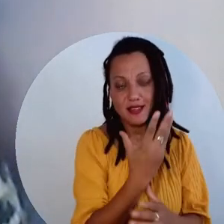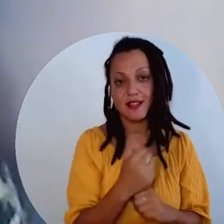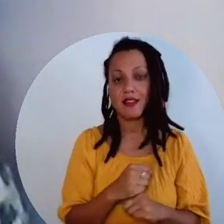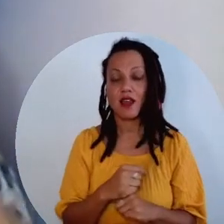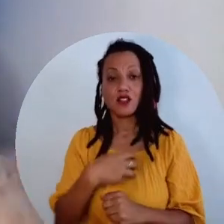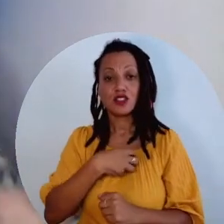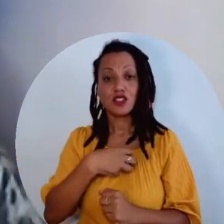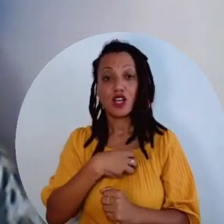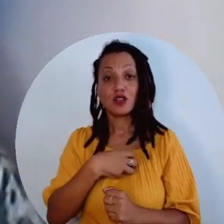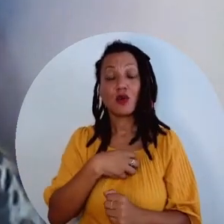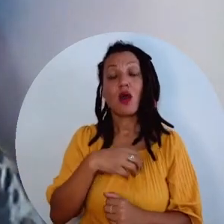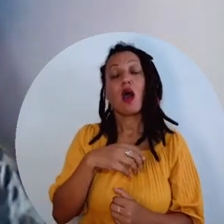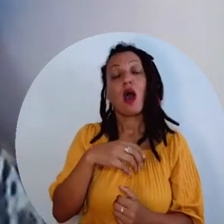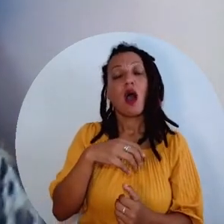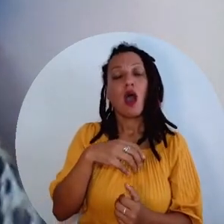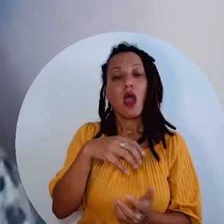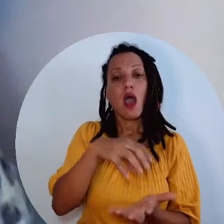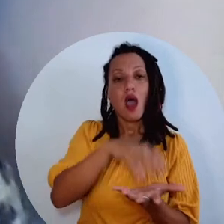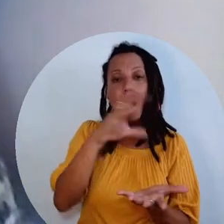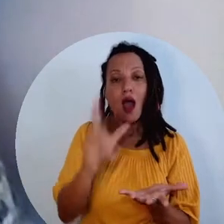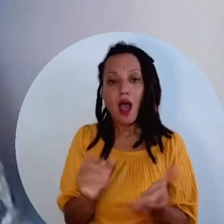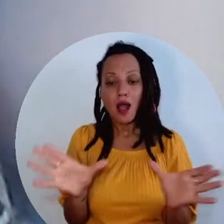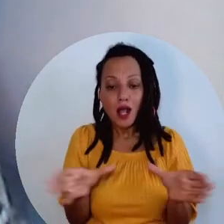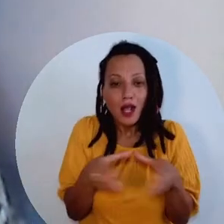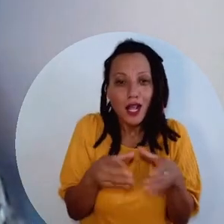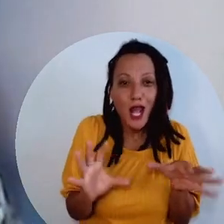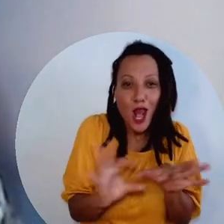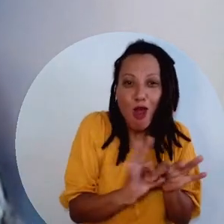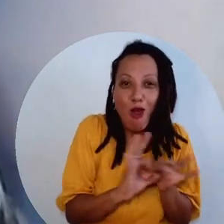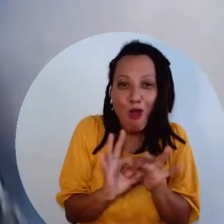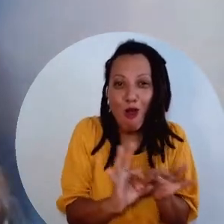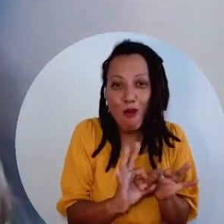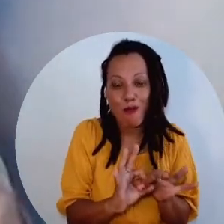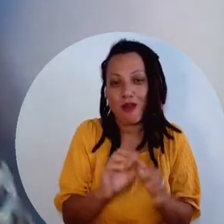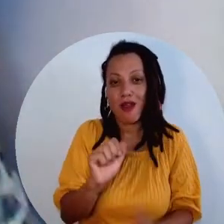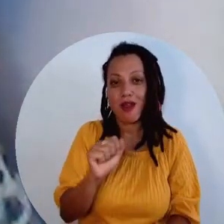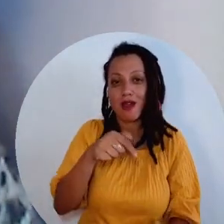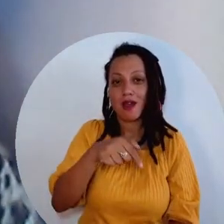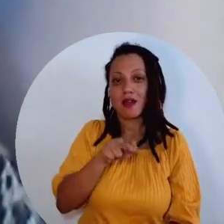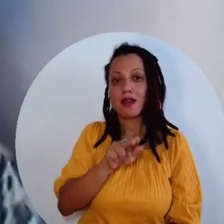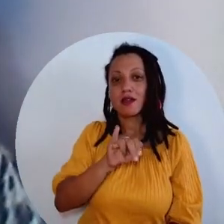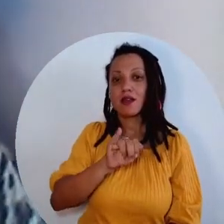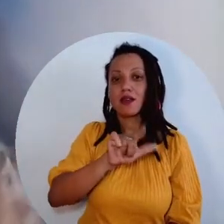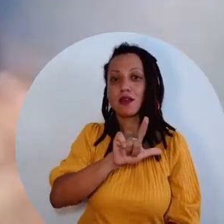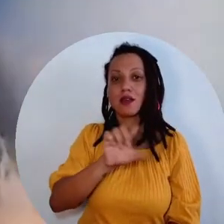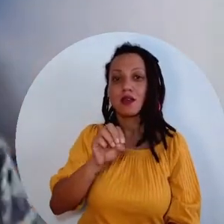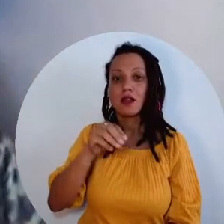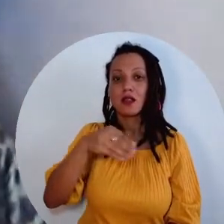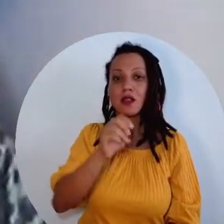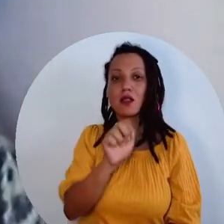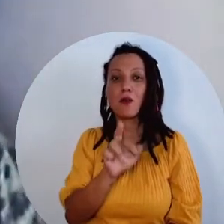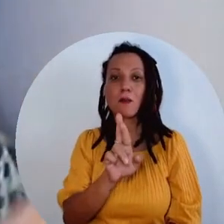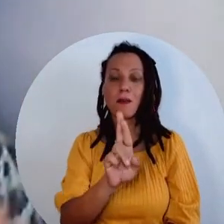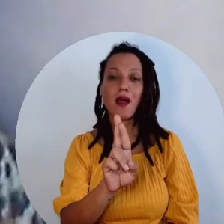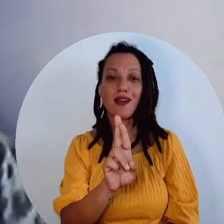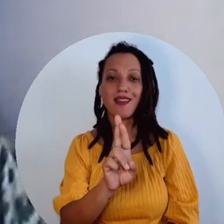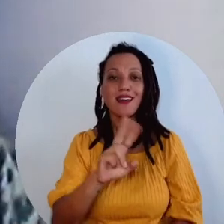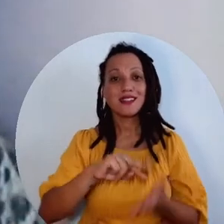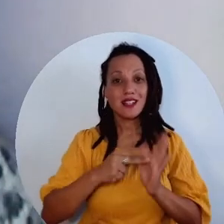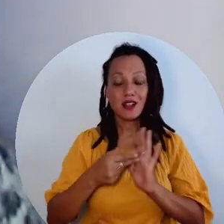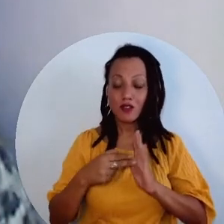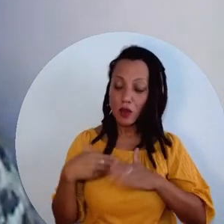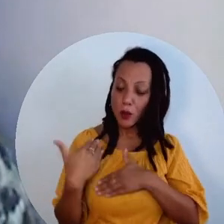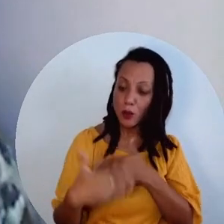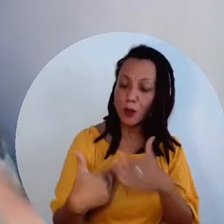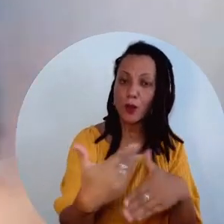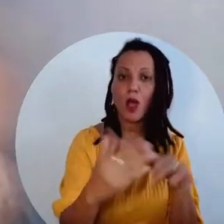nossas construções de maternagem, elas são muito mais relacionadas ao seu aquilombamento na sua existência, na sua